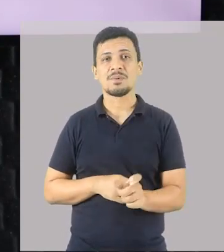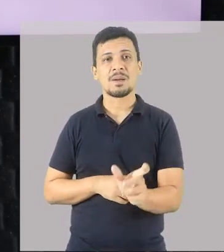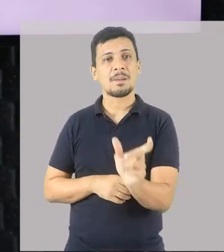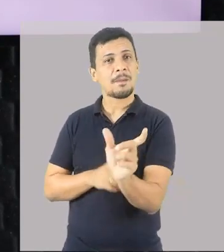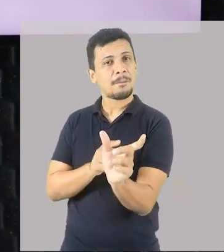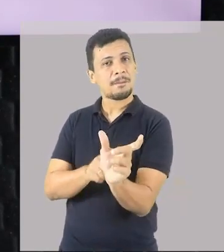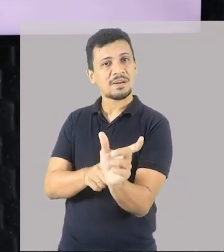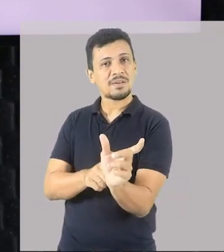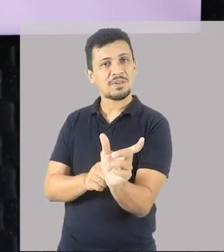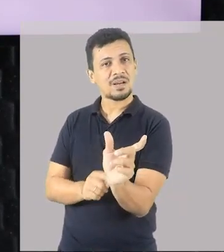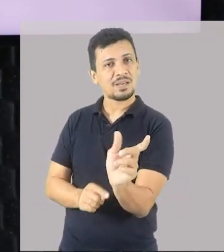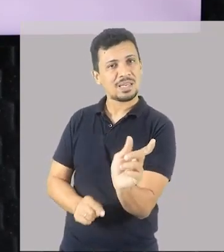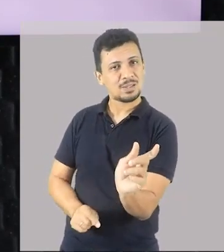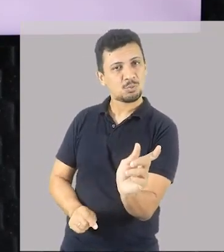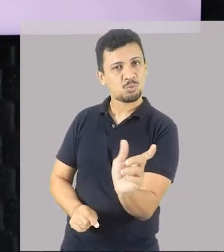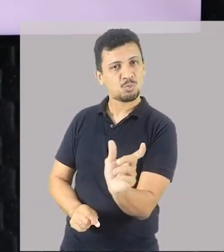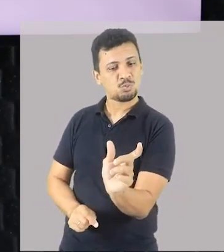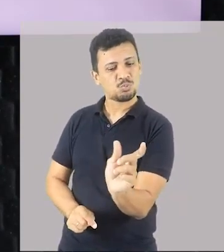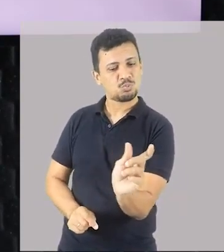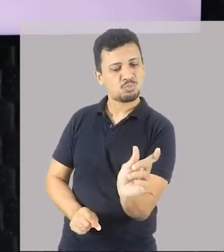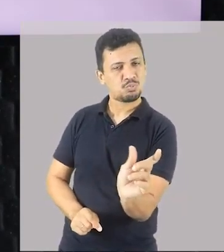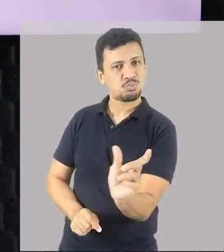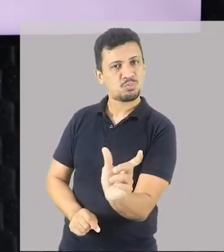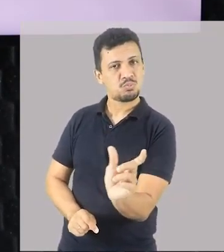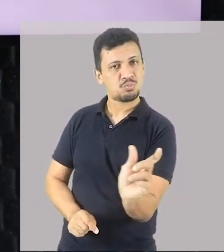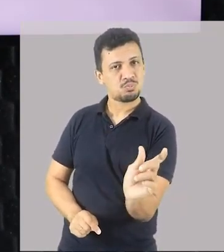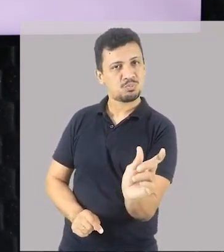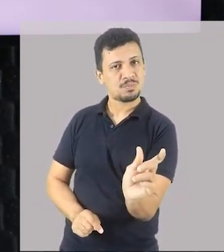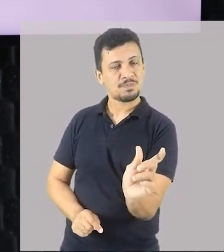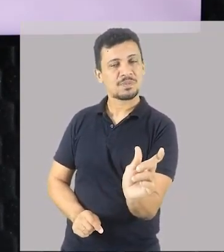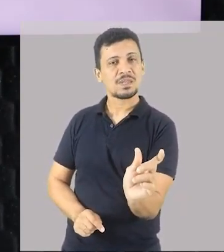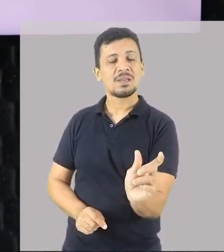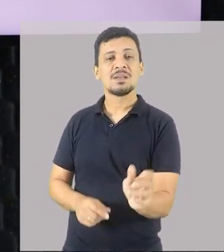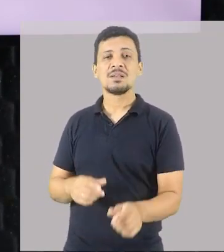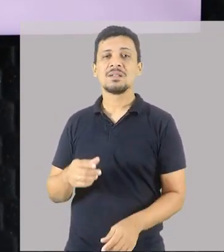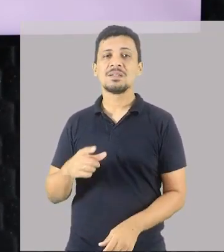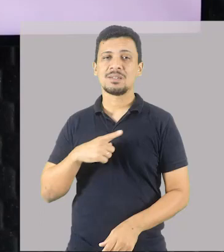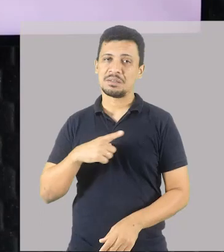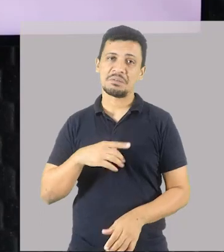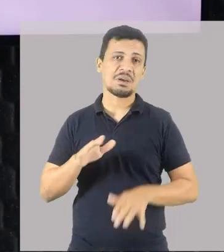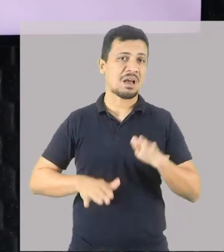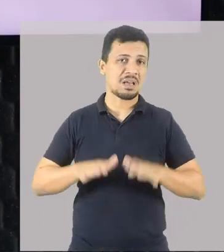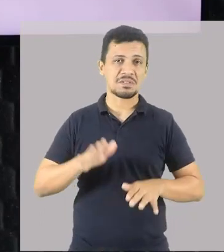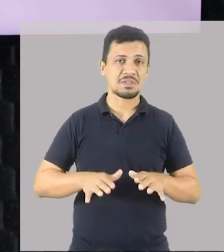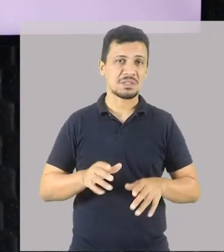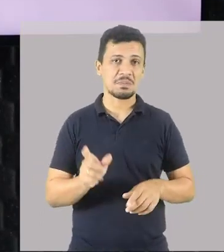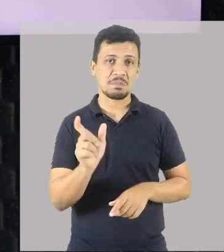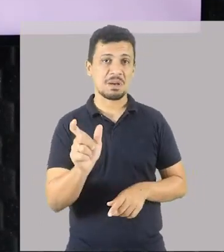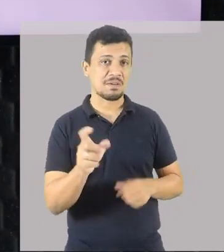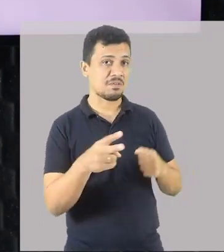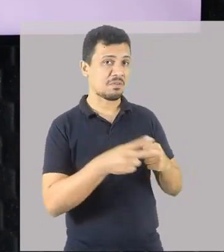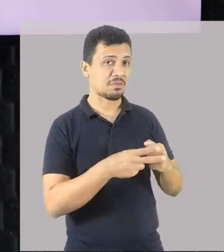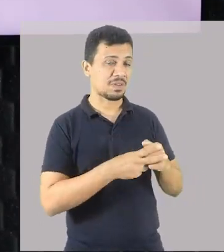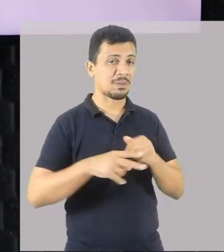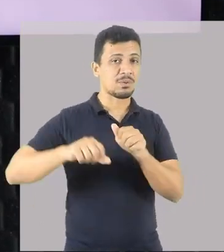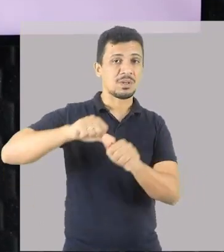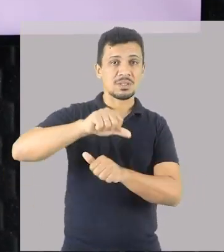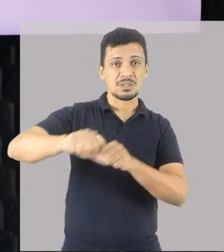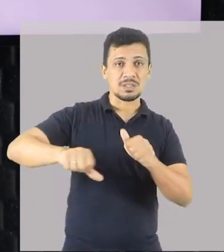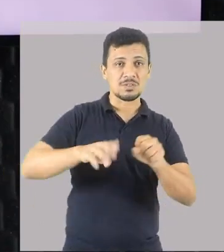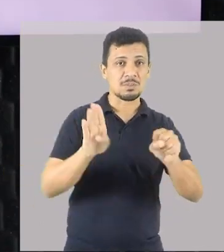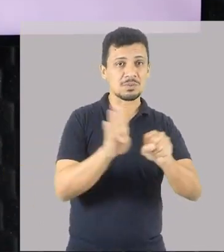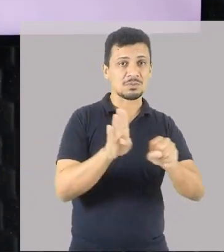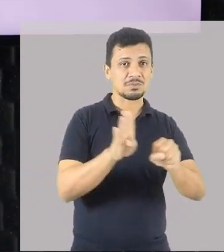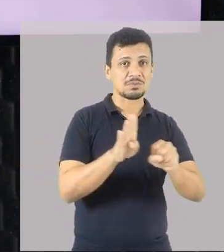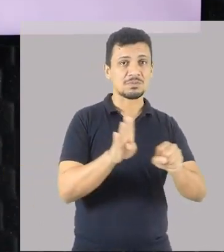reduzo a palavra, normalmente é uma palavra que vem de um verbo e eu transformo em substantivo com uma